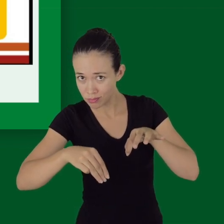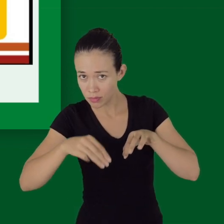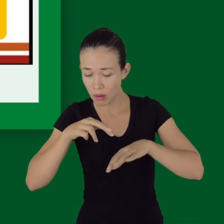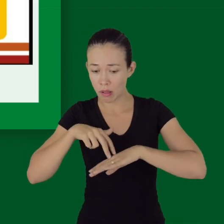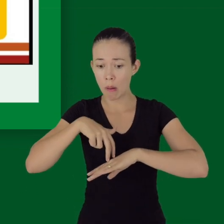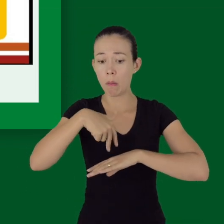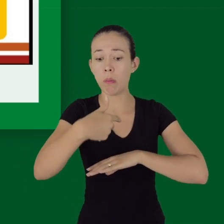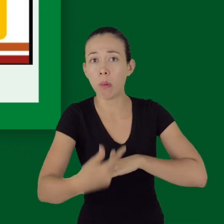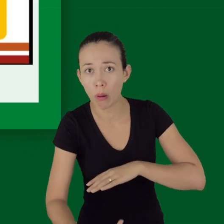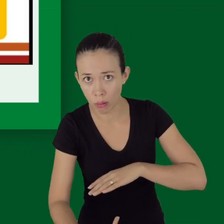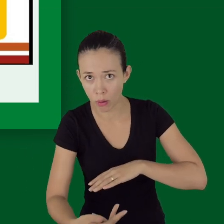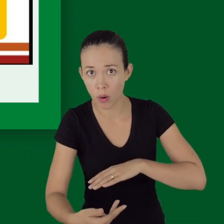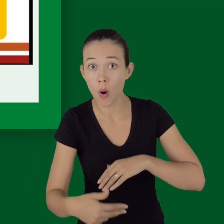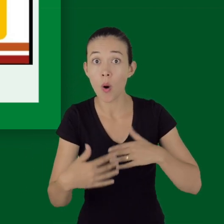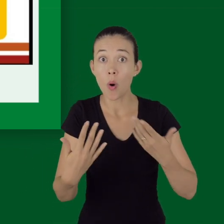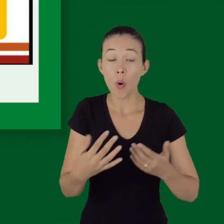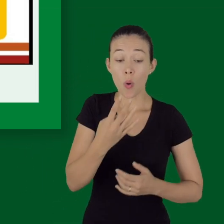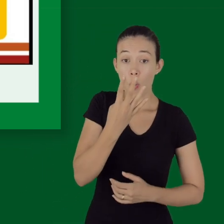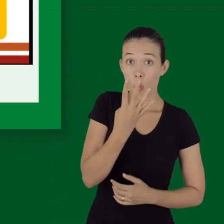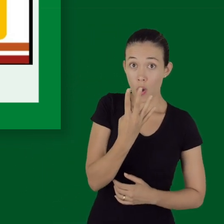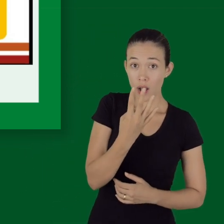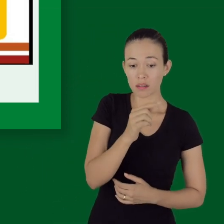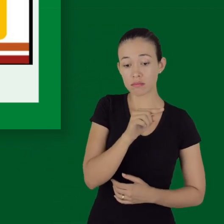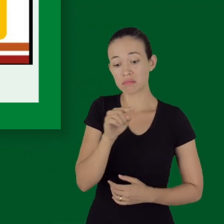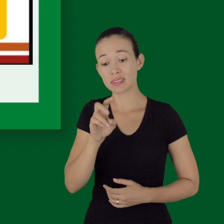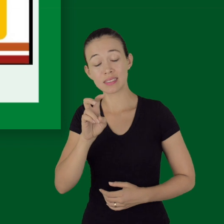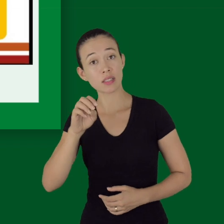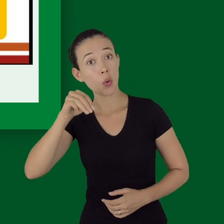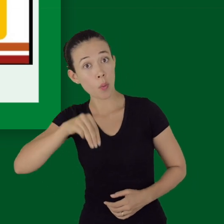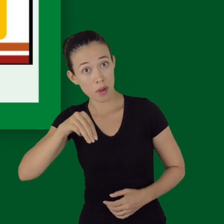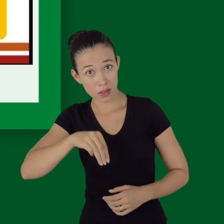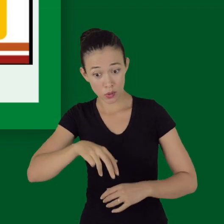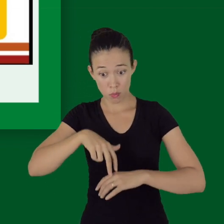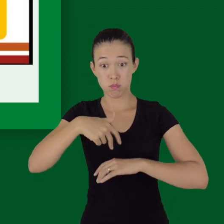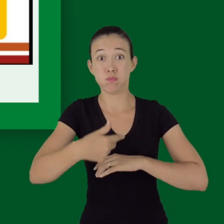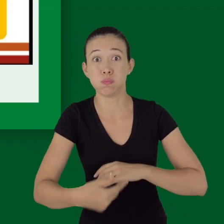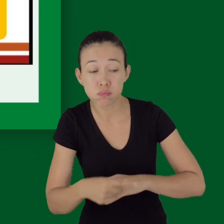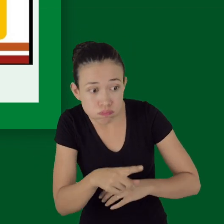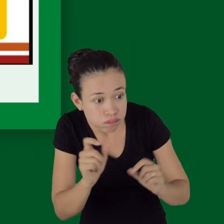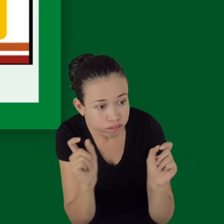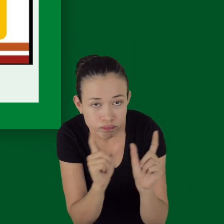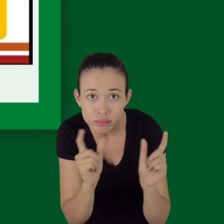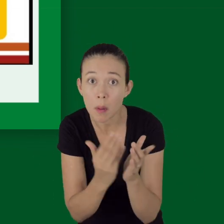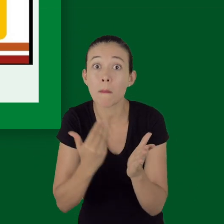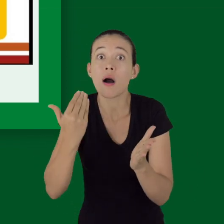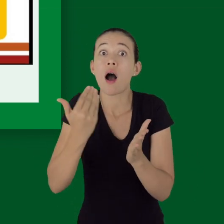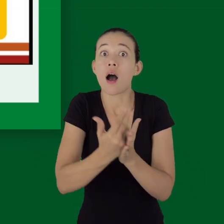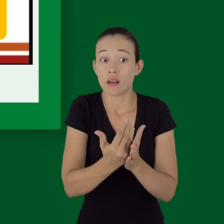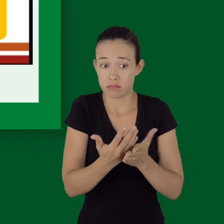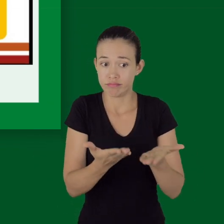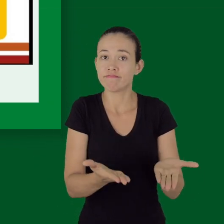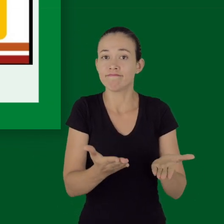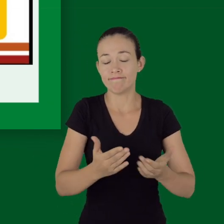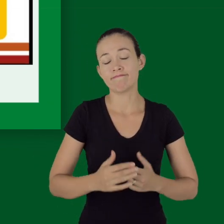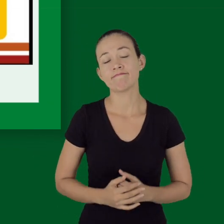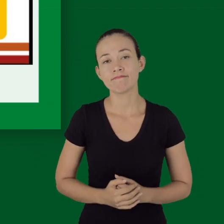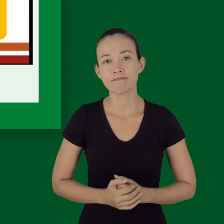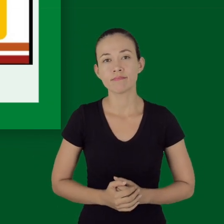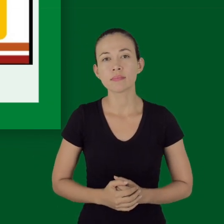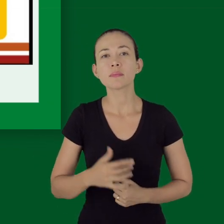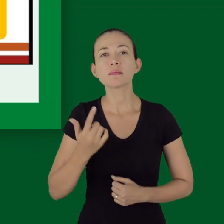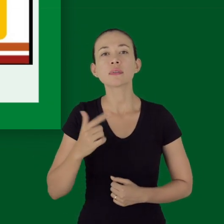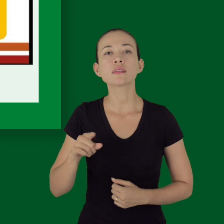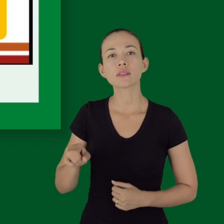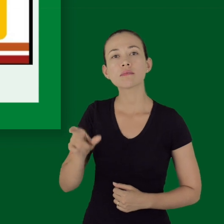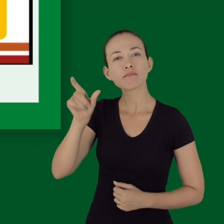jovem, com tranquilidade. Então, atenção, caiu da própria altura, né? De que altura que ele caiu, de que